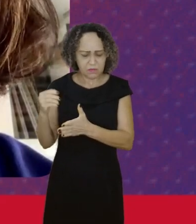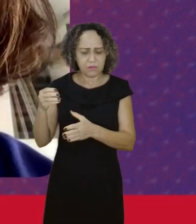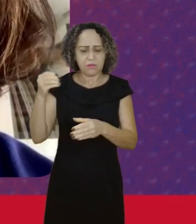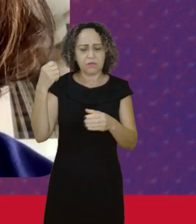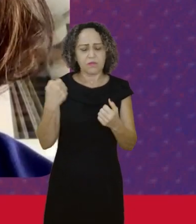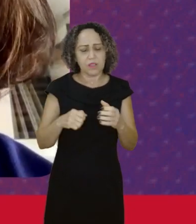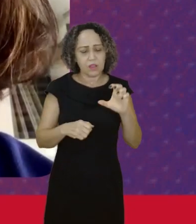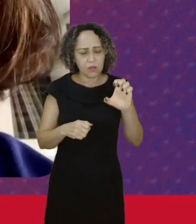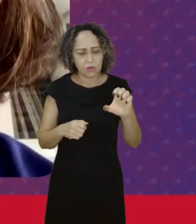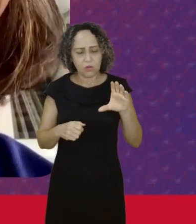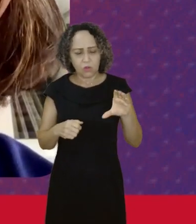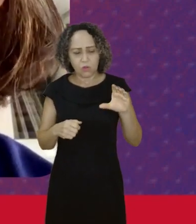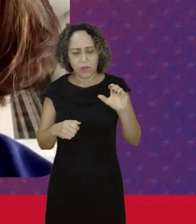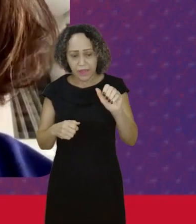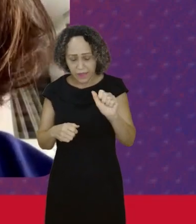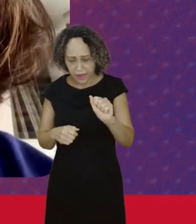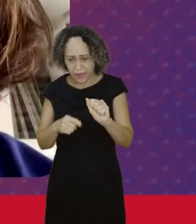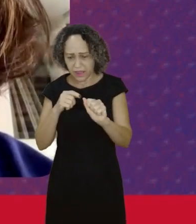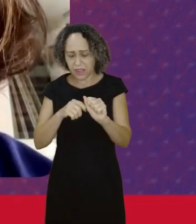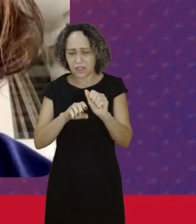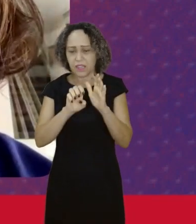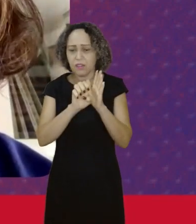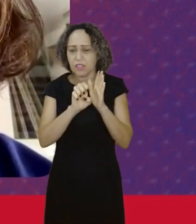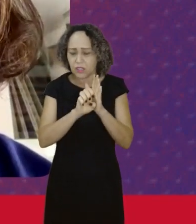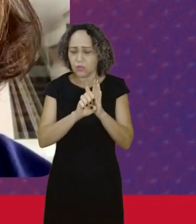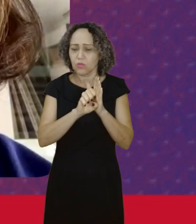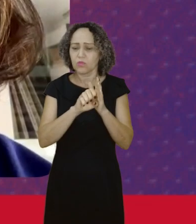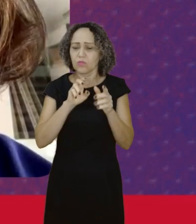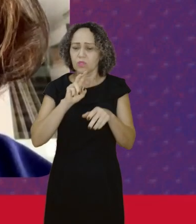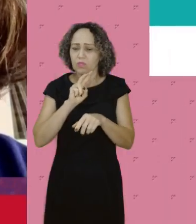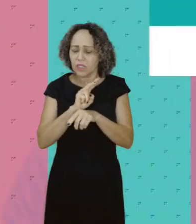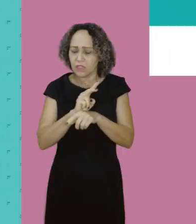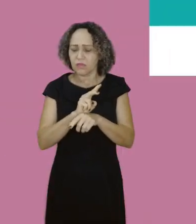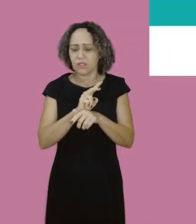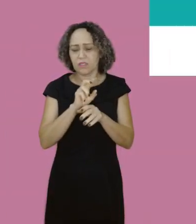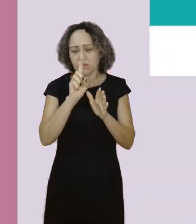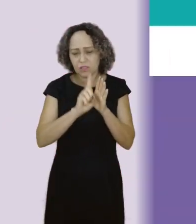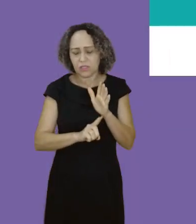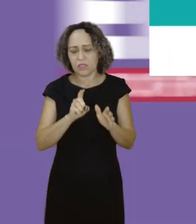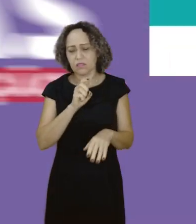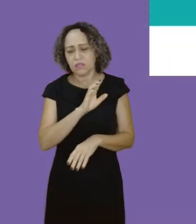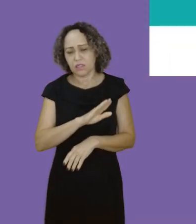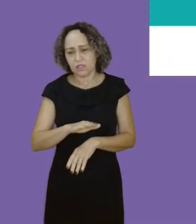ECA precisa ser conhecido pelas crianças e pelos adolescentes.